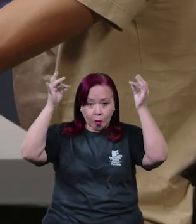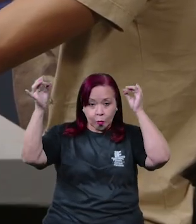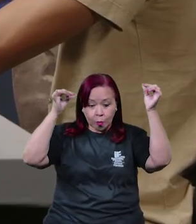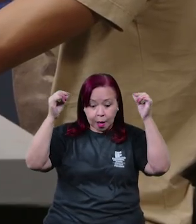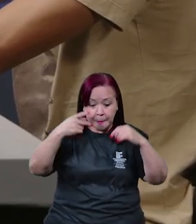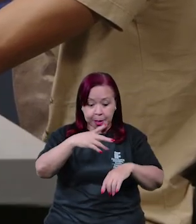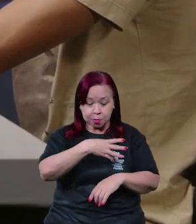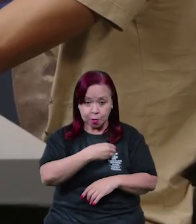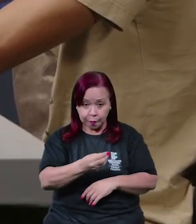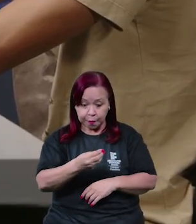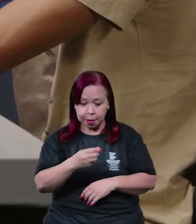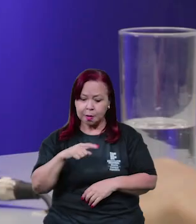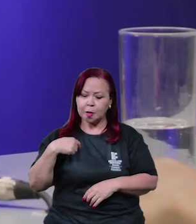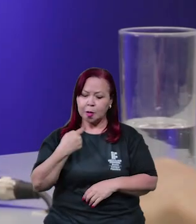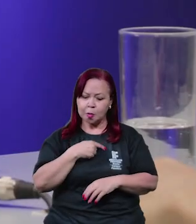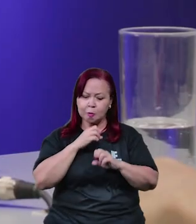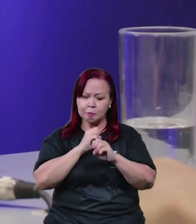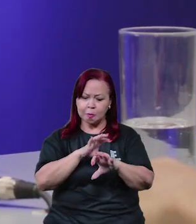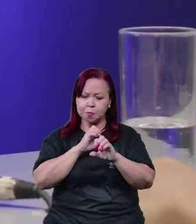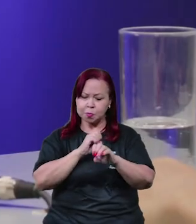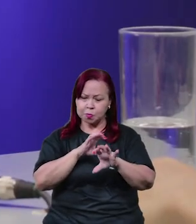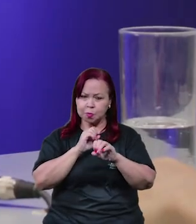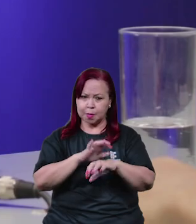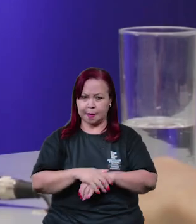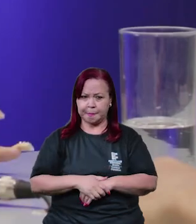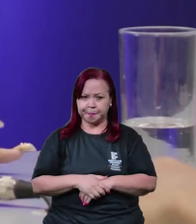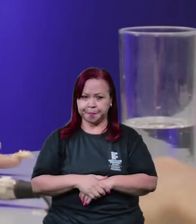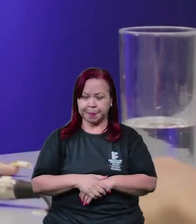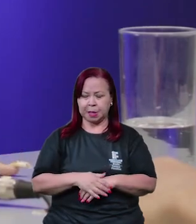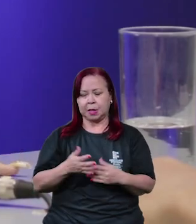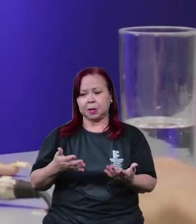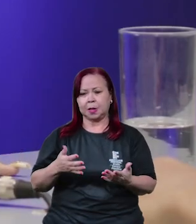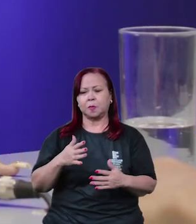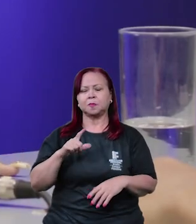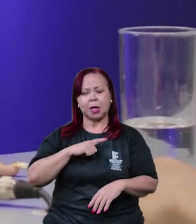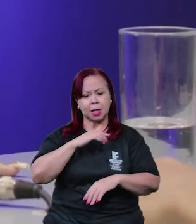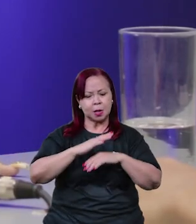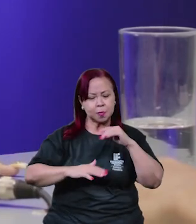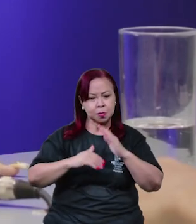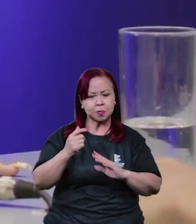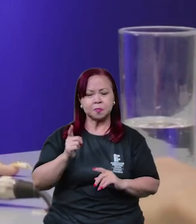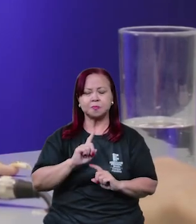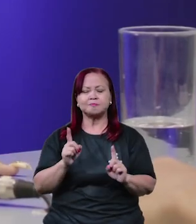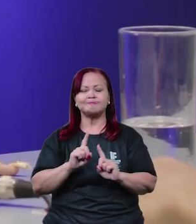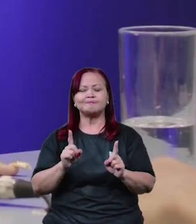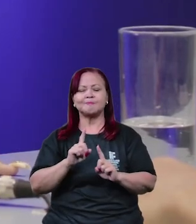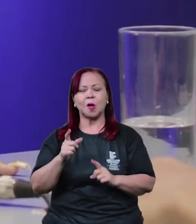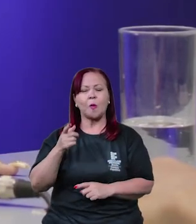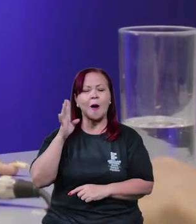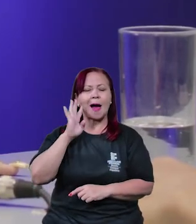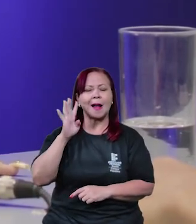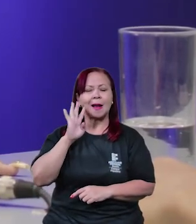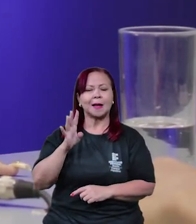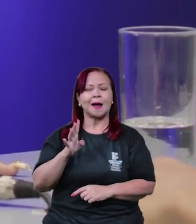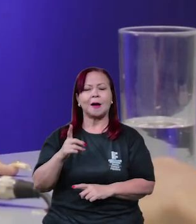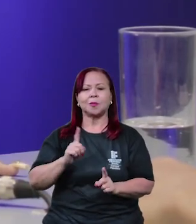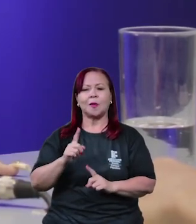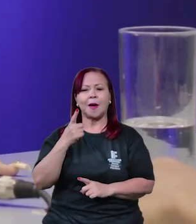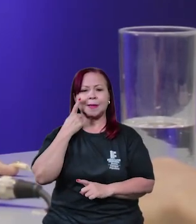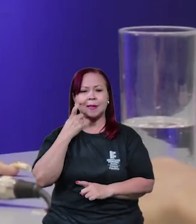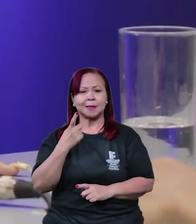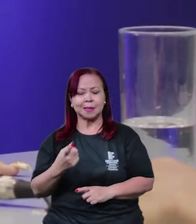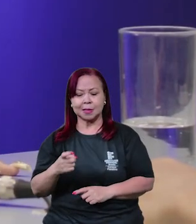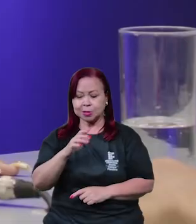ensinar, porque eu acho que, por mais que a gente tenha profissionais, não é bacana Eu não acho interessante